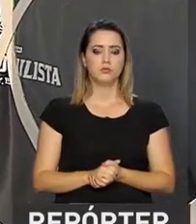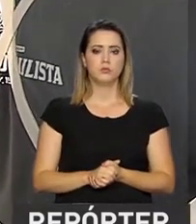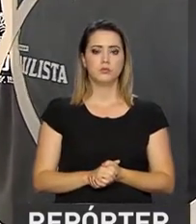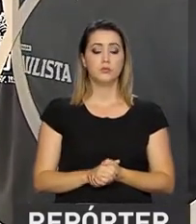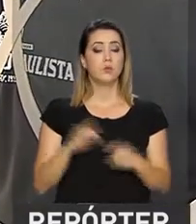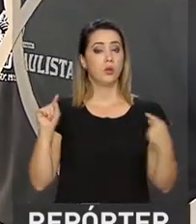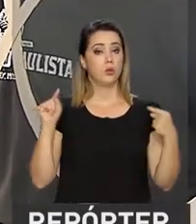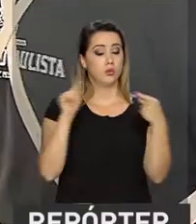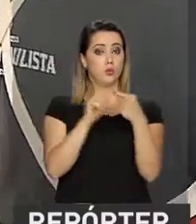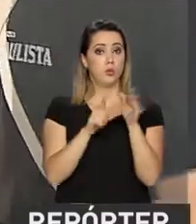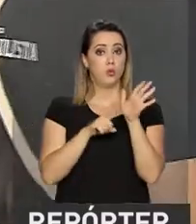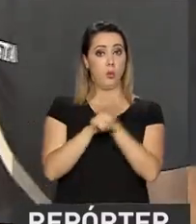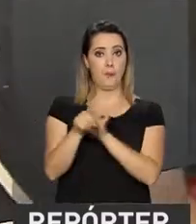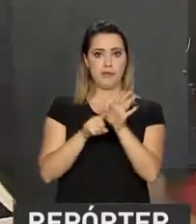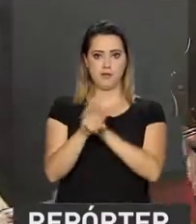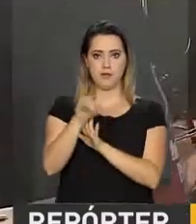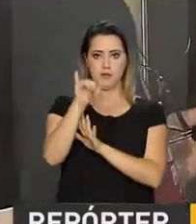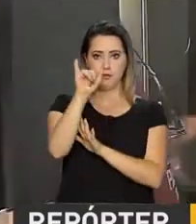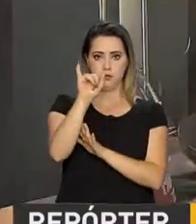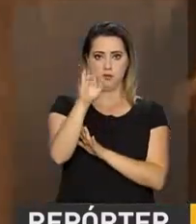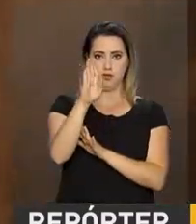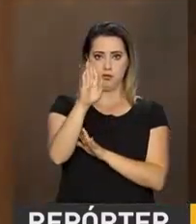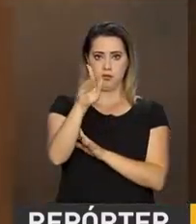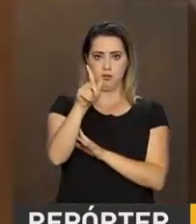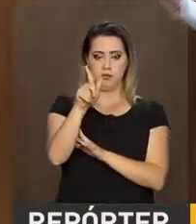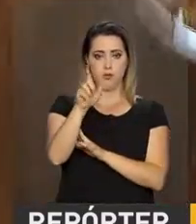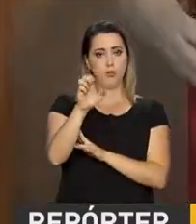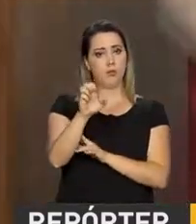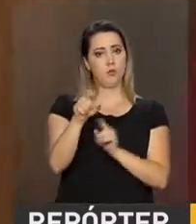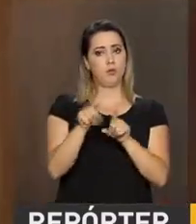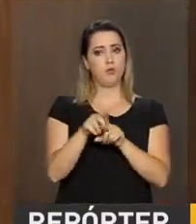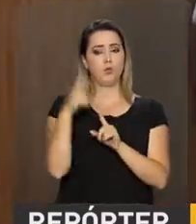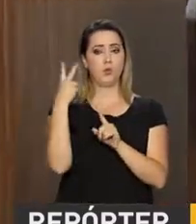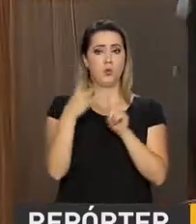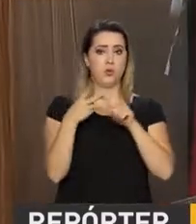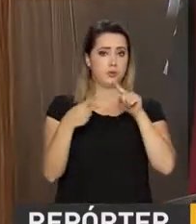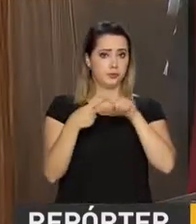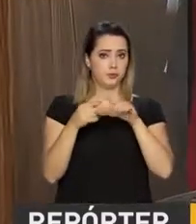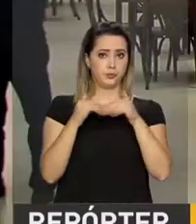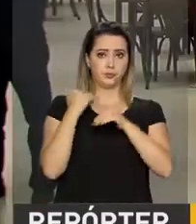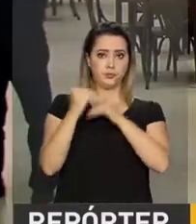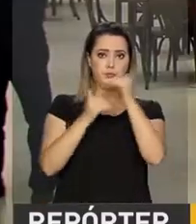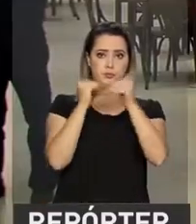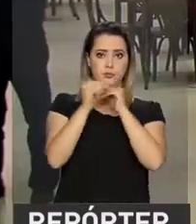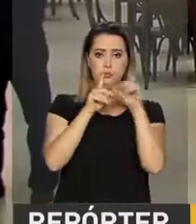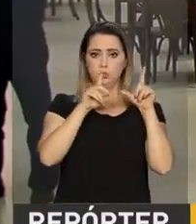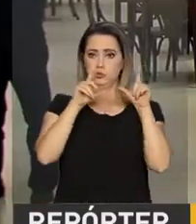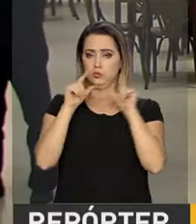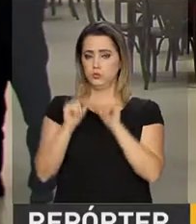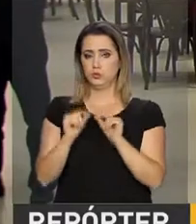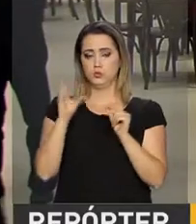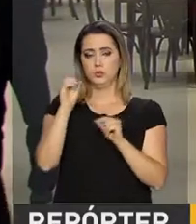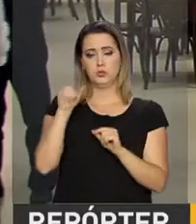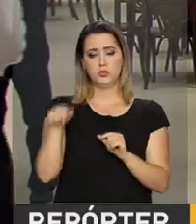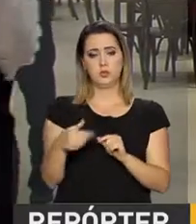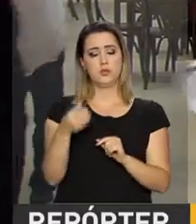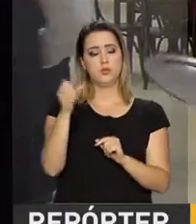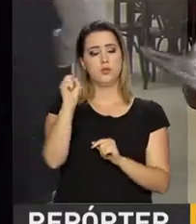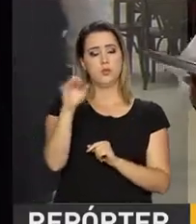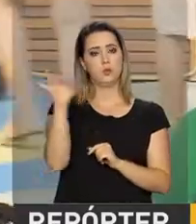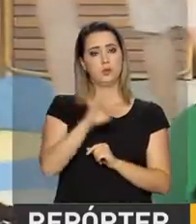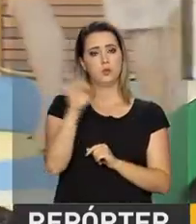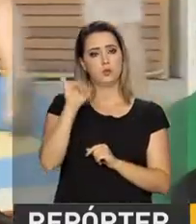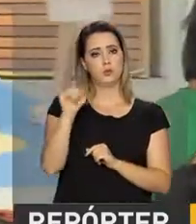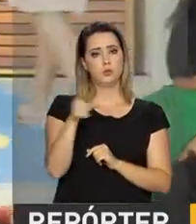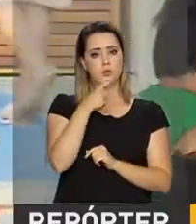De acordo com o IBGE, depois de registrar 2 altas seguidas, o setor de serviços recuou 0,8% em